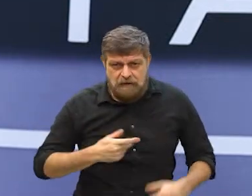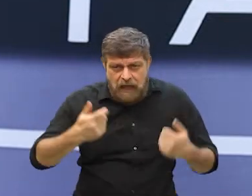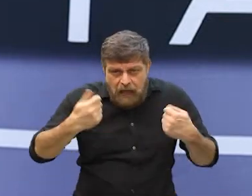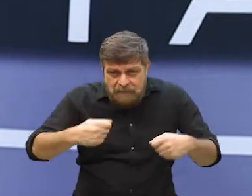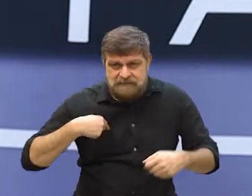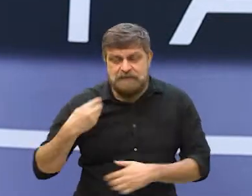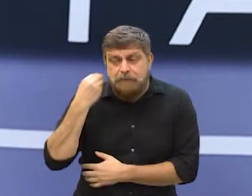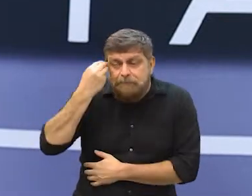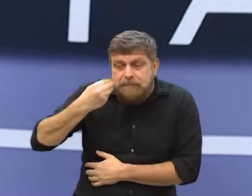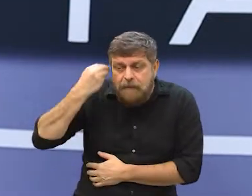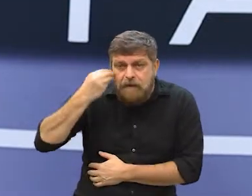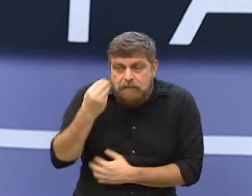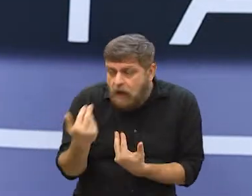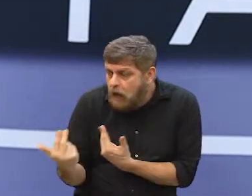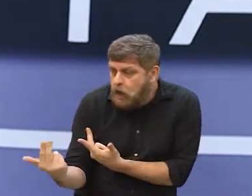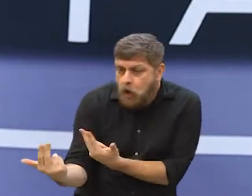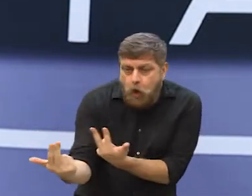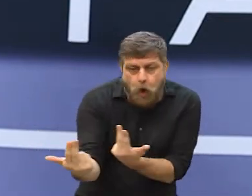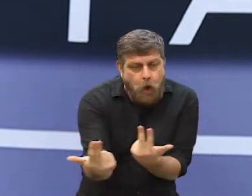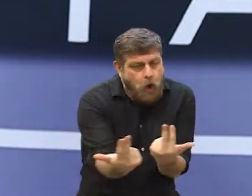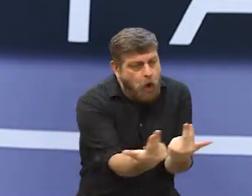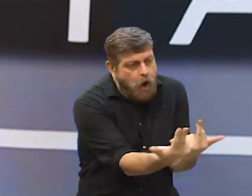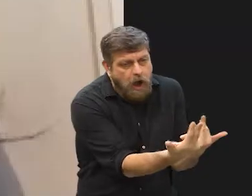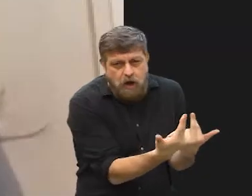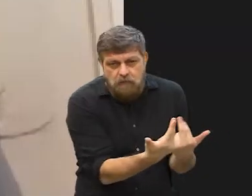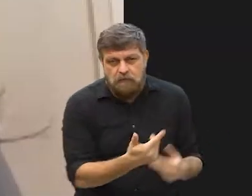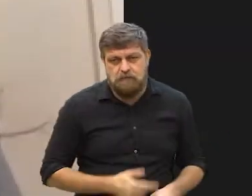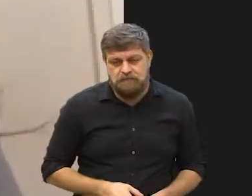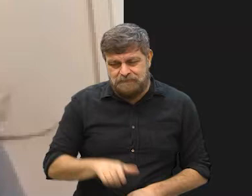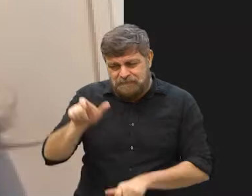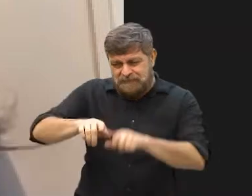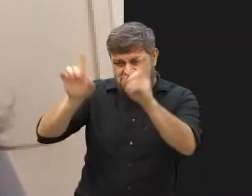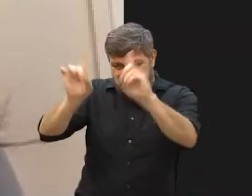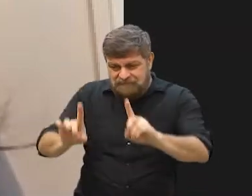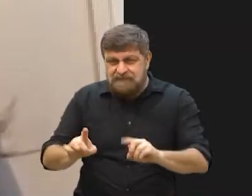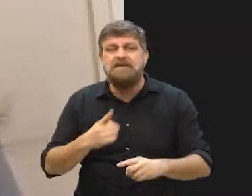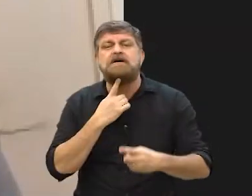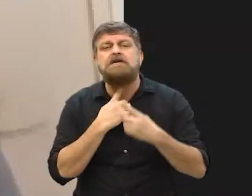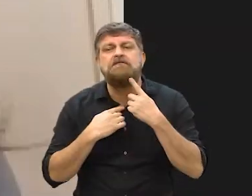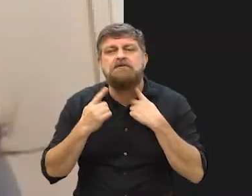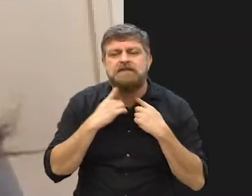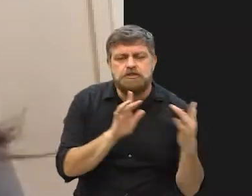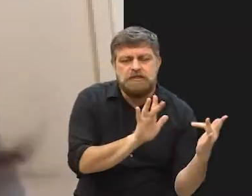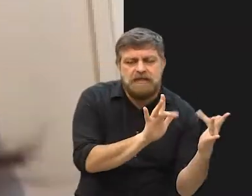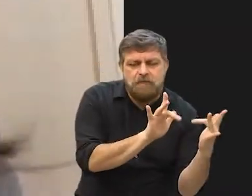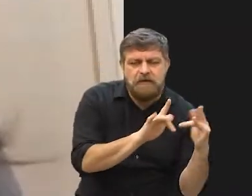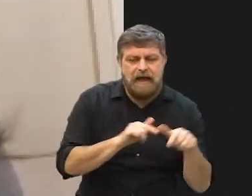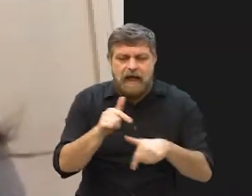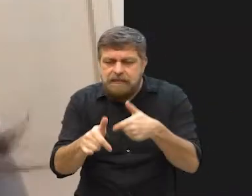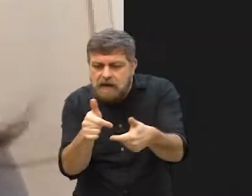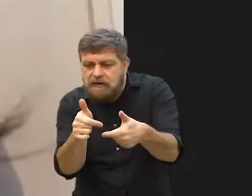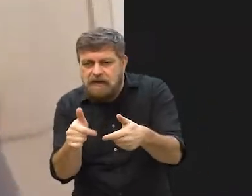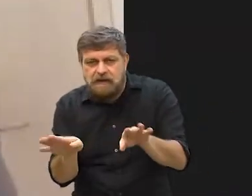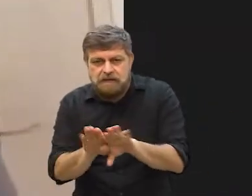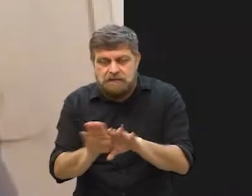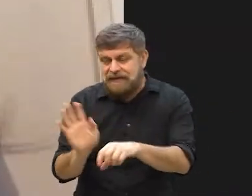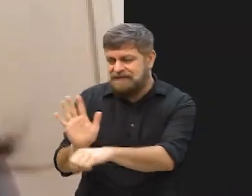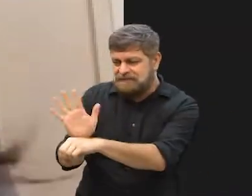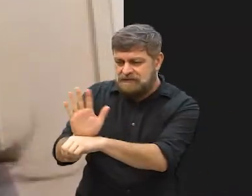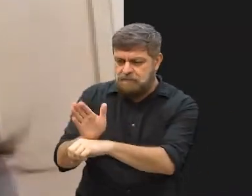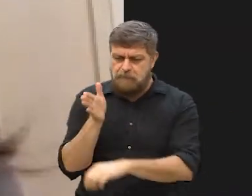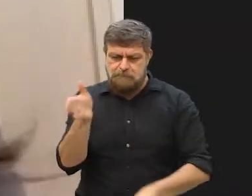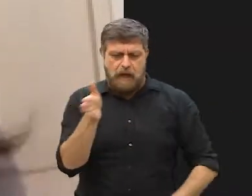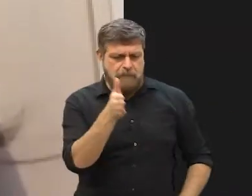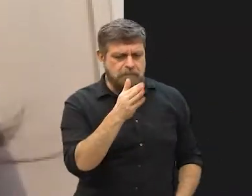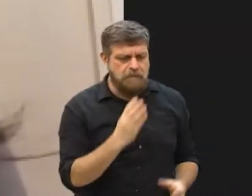algumas situações como qualquer pessoa. Né? A pessoa com deficiência, ela quer sair, ela quer namorar, ela quer trabalhar, ela quer ir no cinema, ela